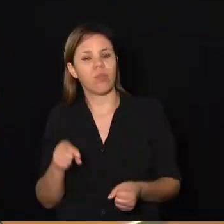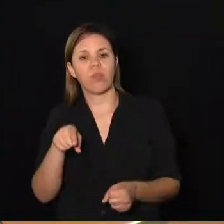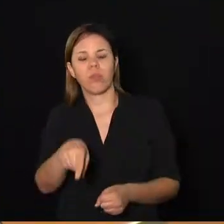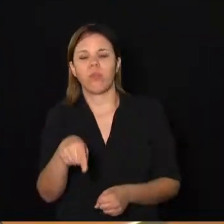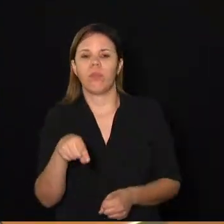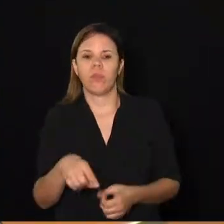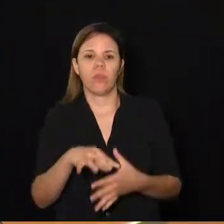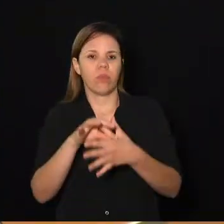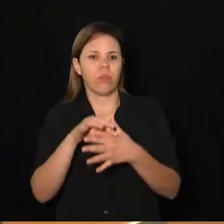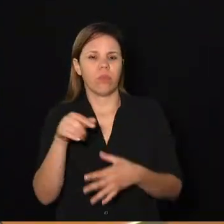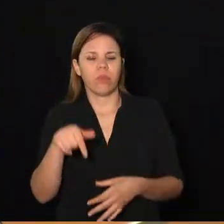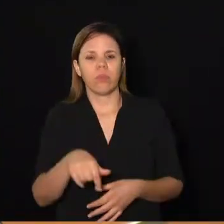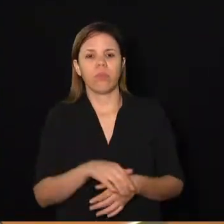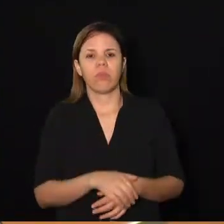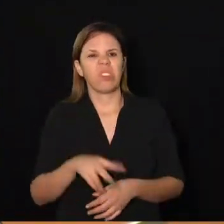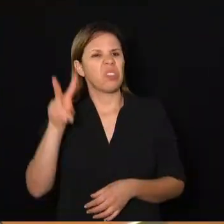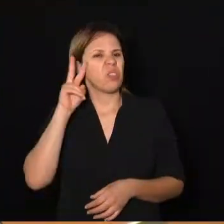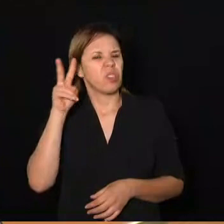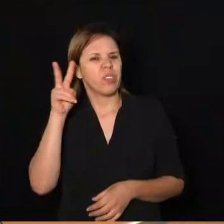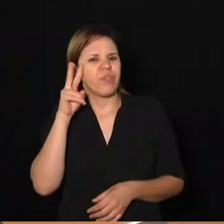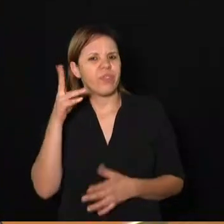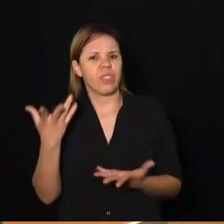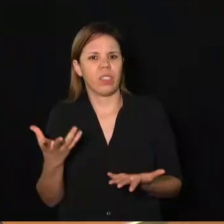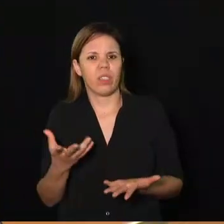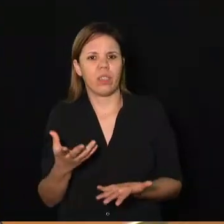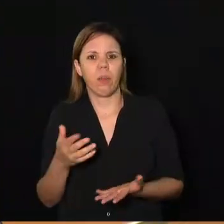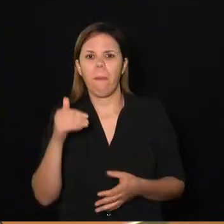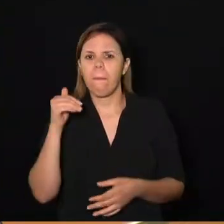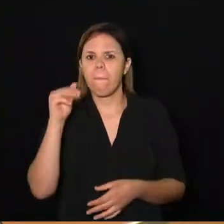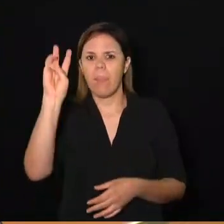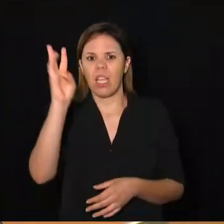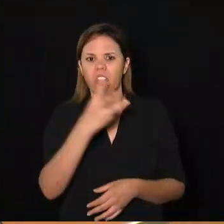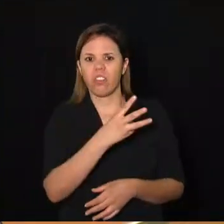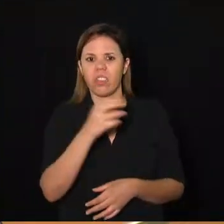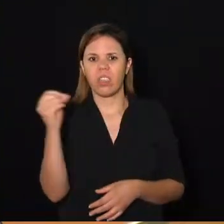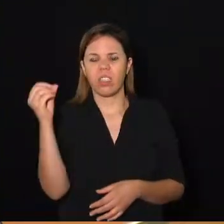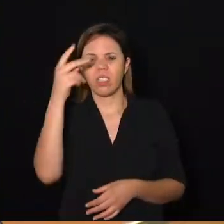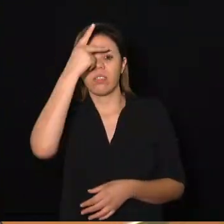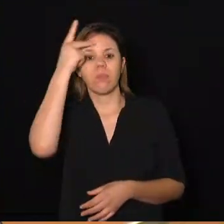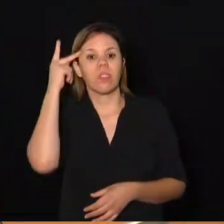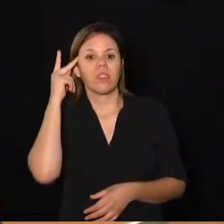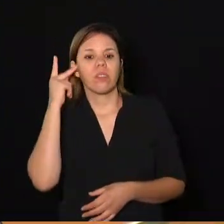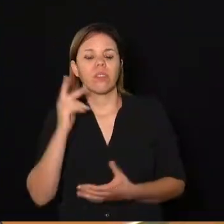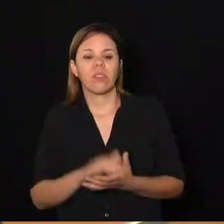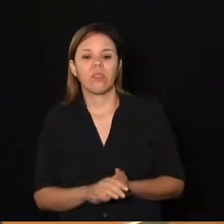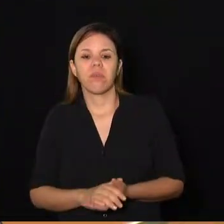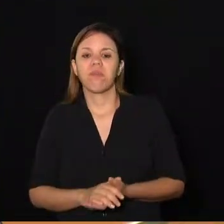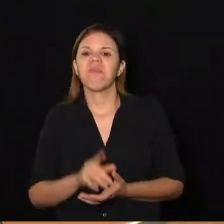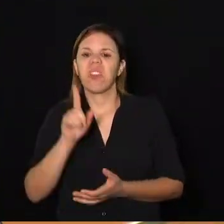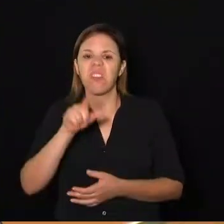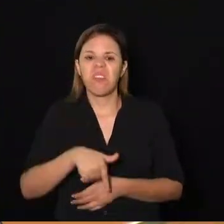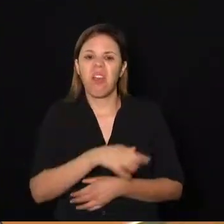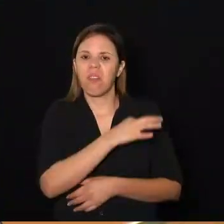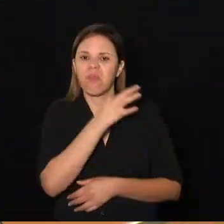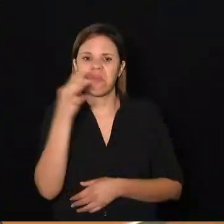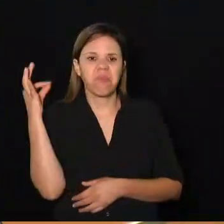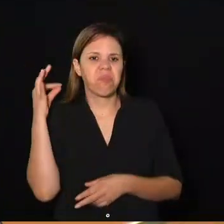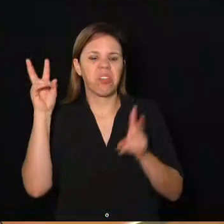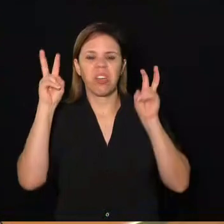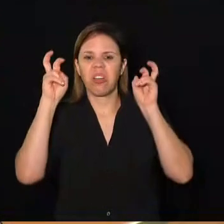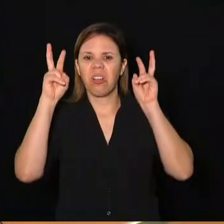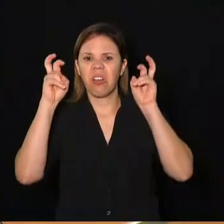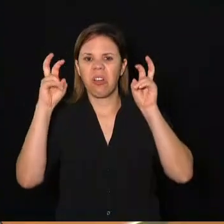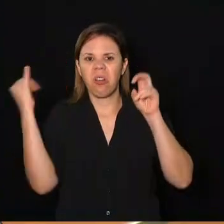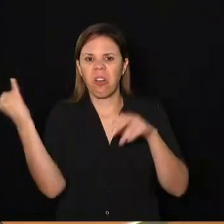numa segunda-feira onde existe aqui mais de 300 pessoas então mostra que o assunto é de extrema